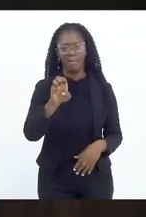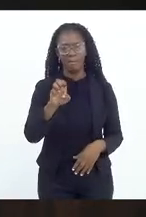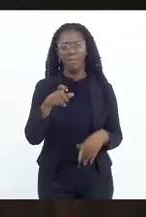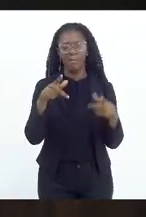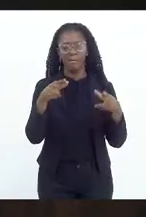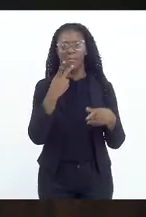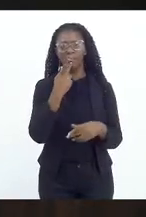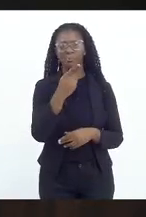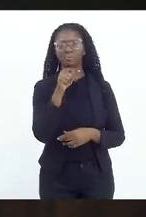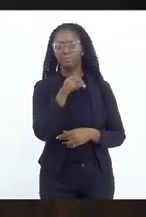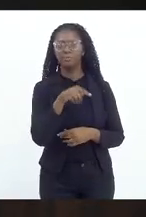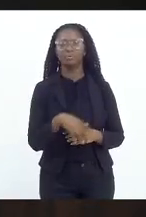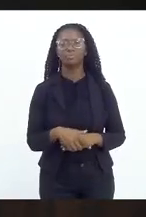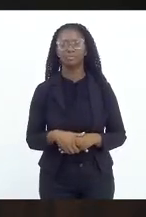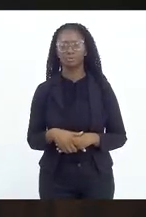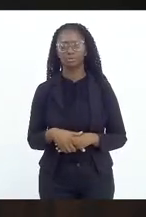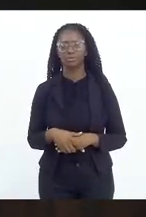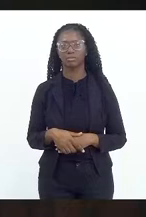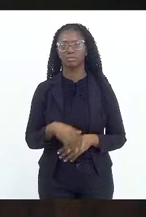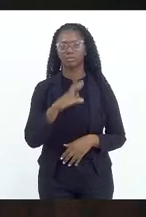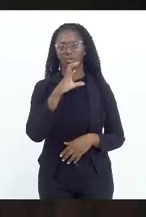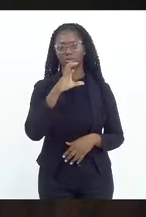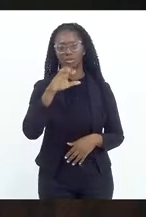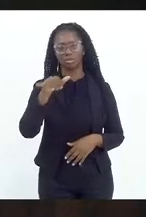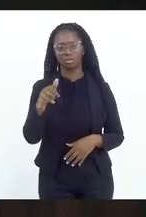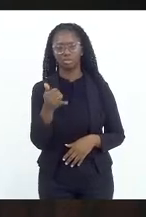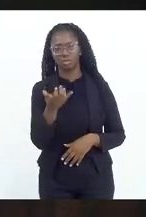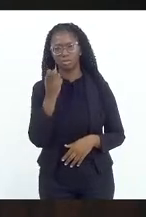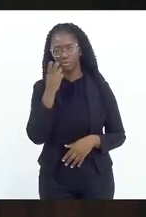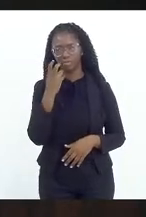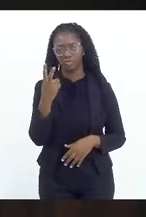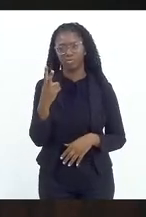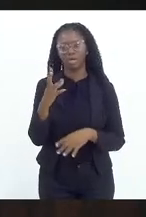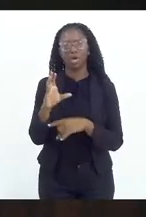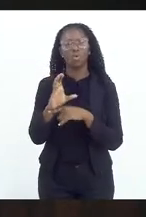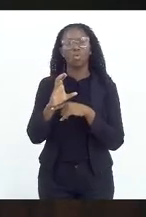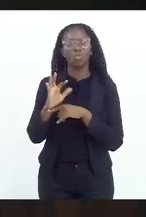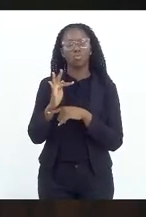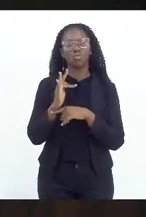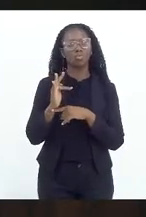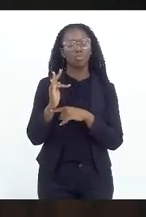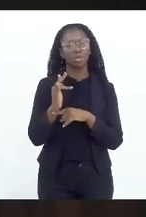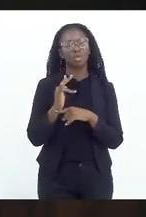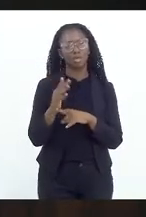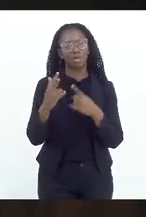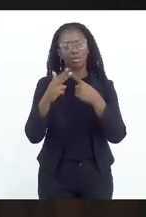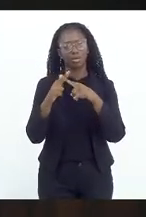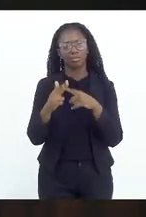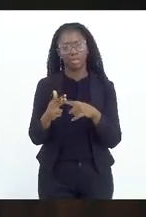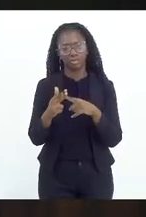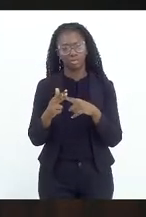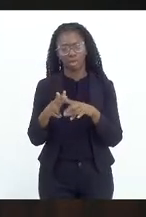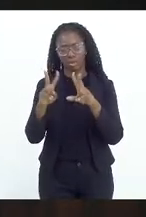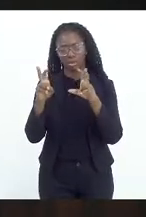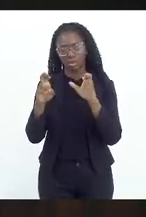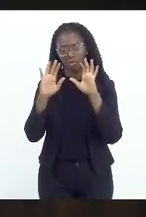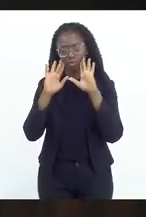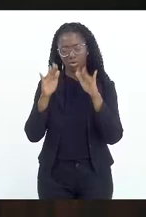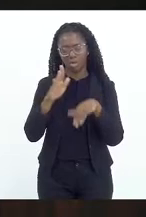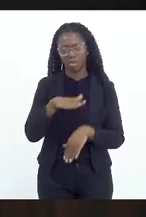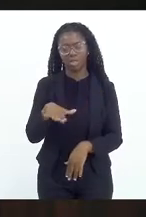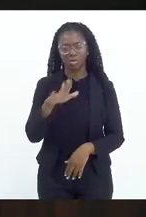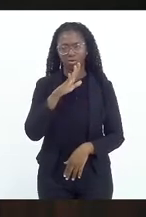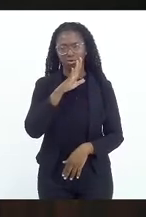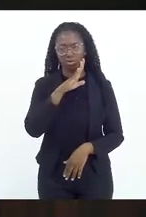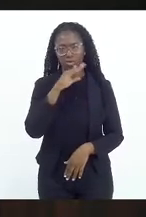menciona. Pareceres da CCJ pela constitucionalidade com emendas. De assuntos da criança, adolescente e idoso